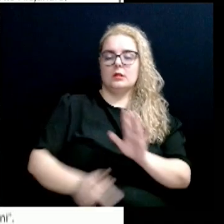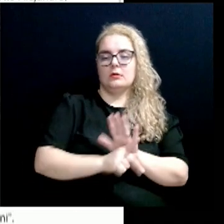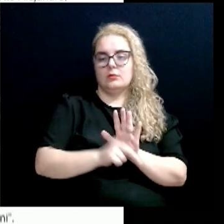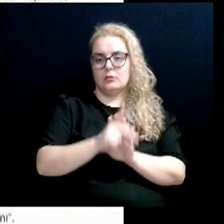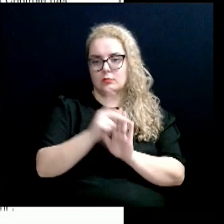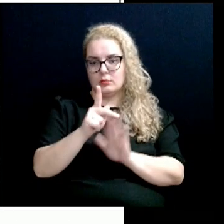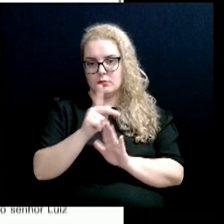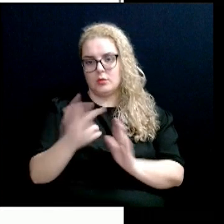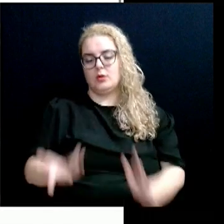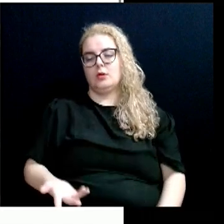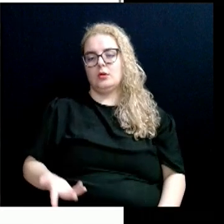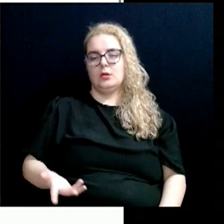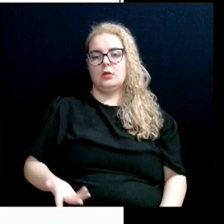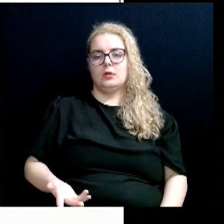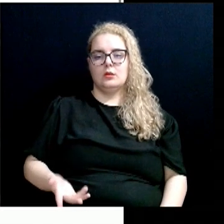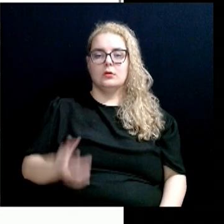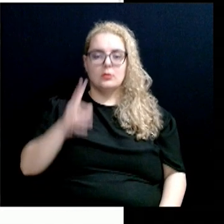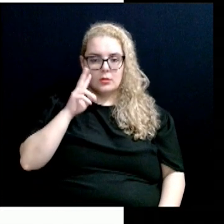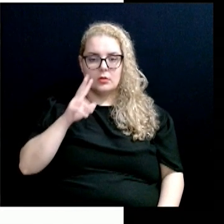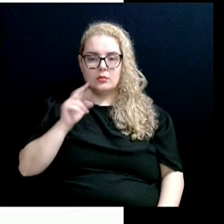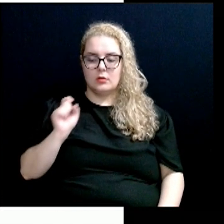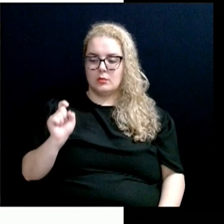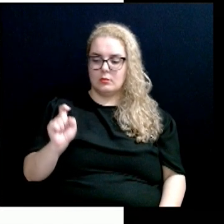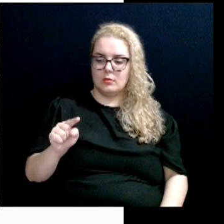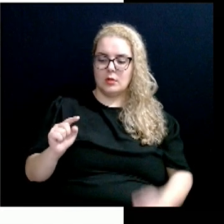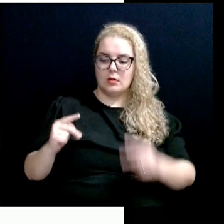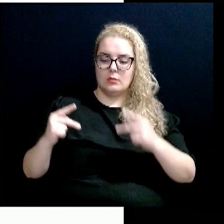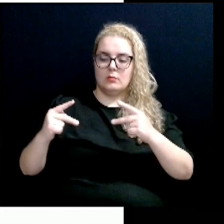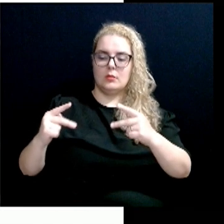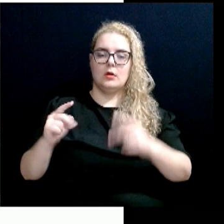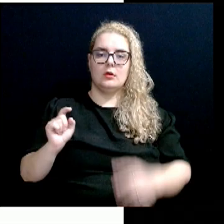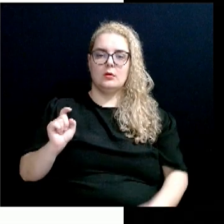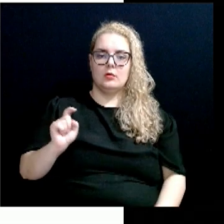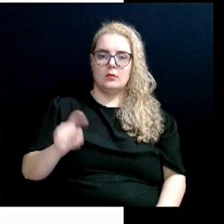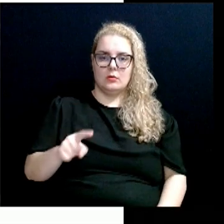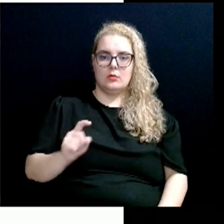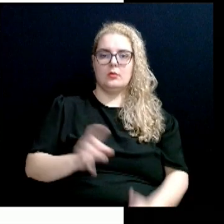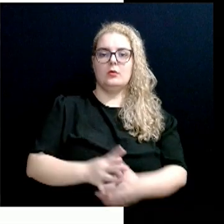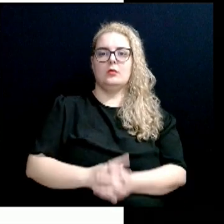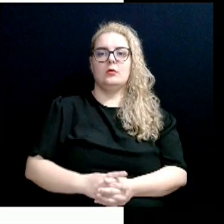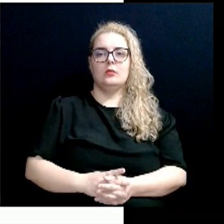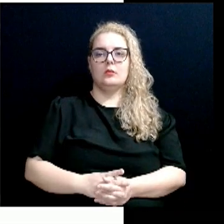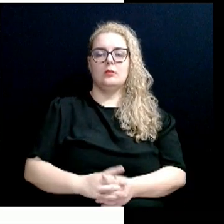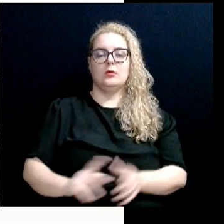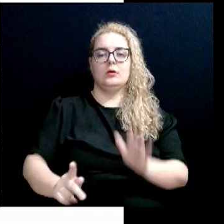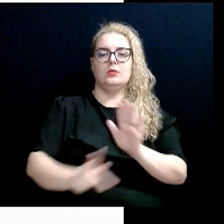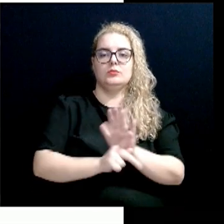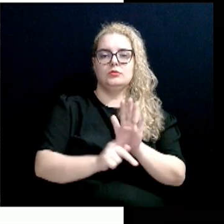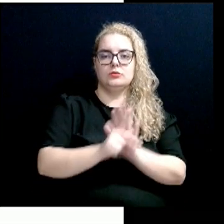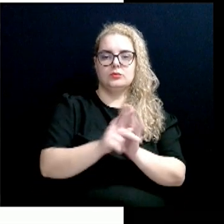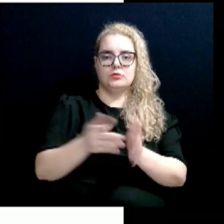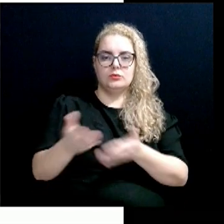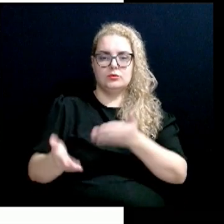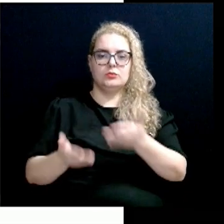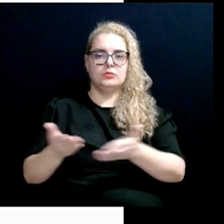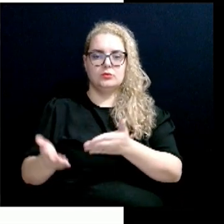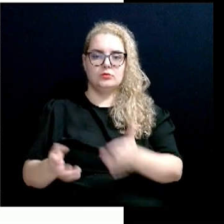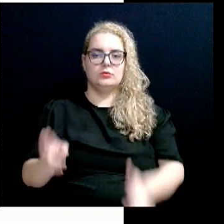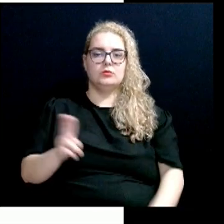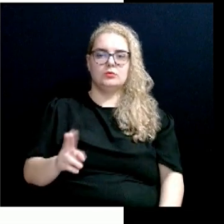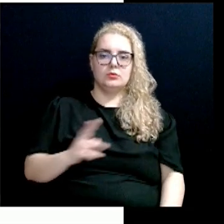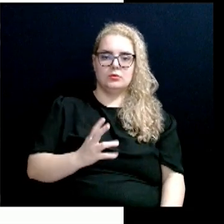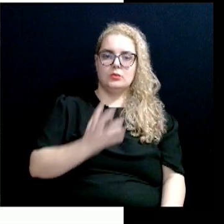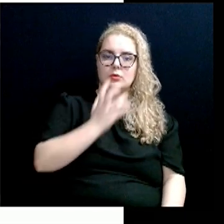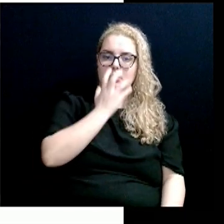desse projeto. Você pode, eu vou clicar inclusive justamente nesse projeto que trata do uso das focinheiras por animais de